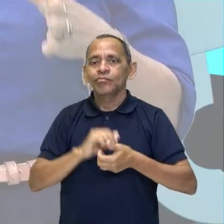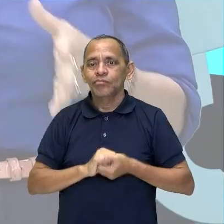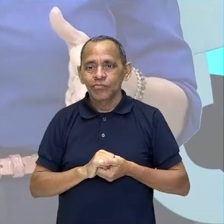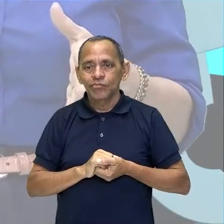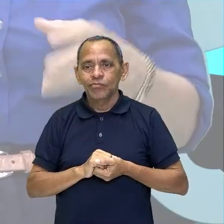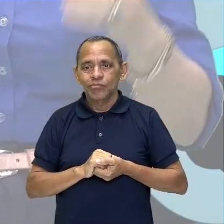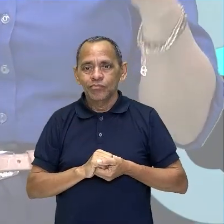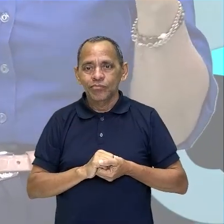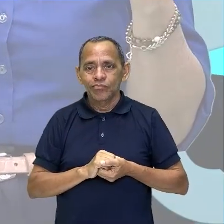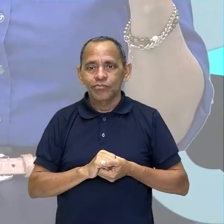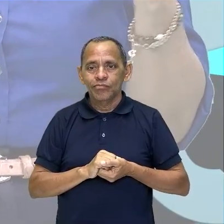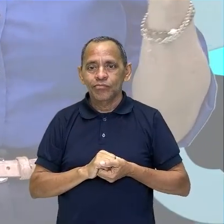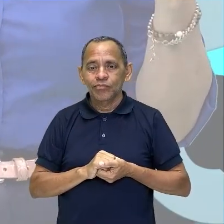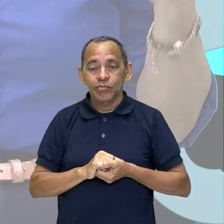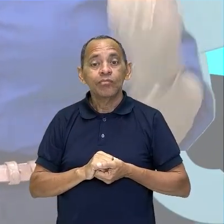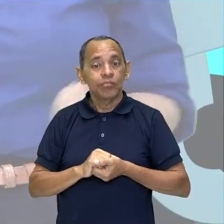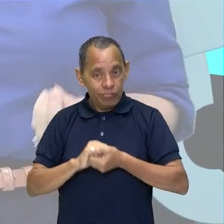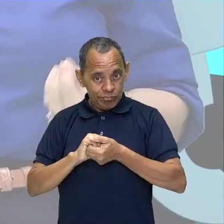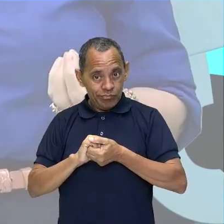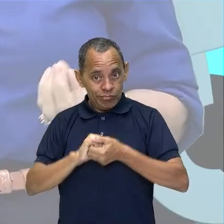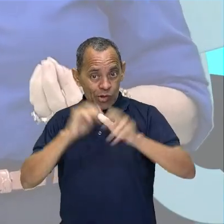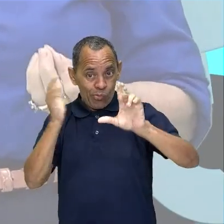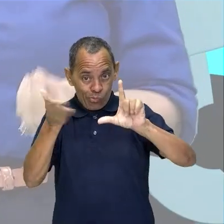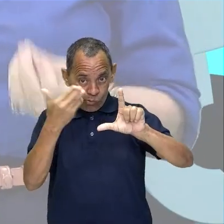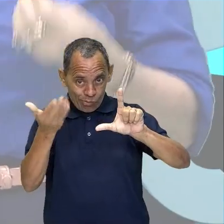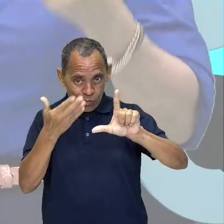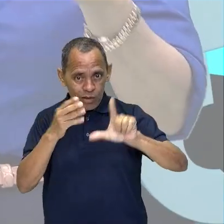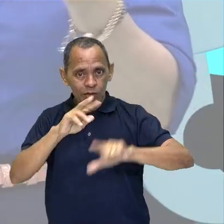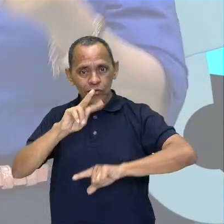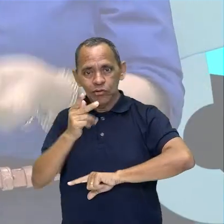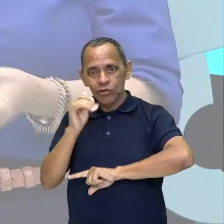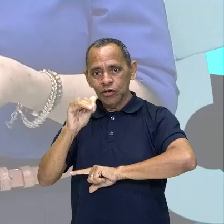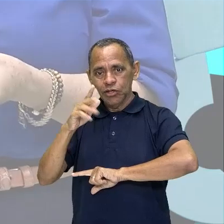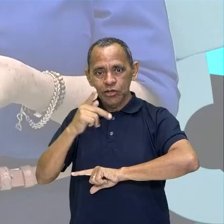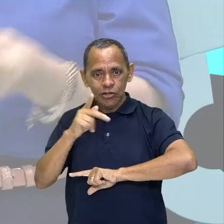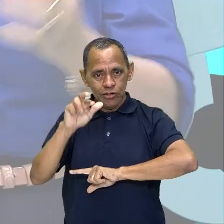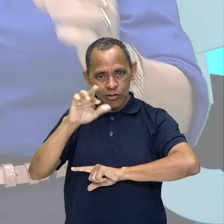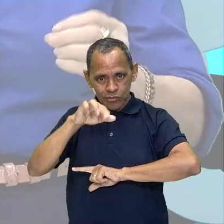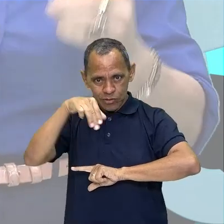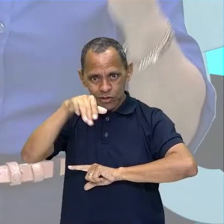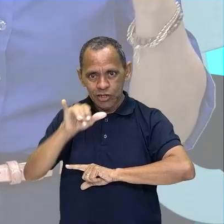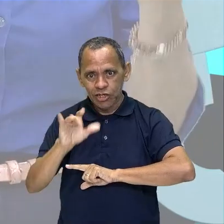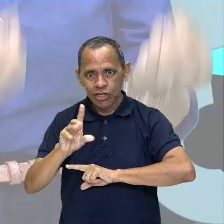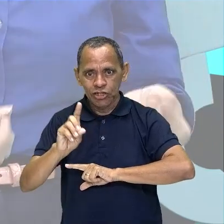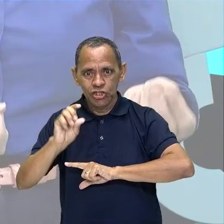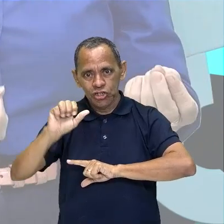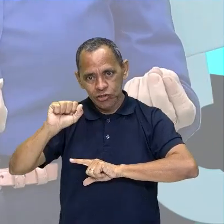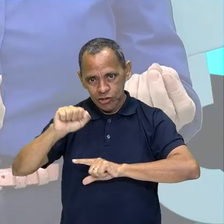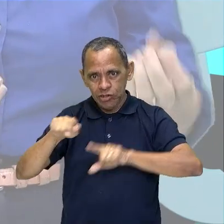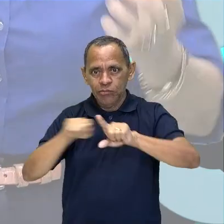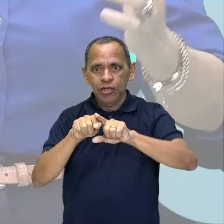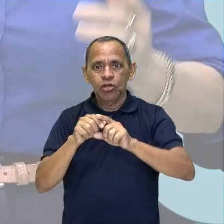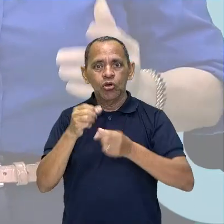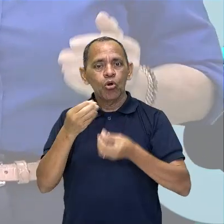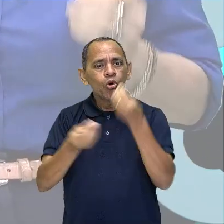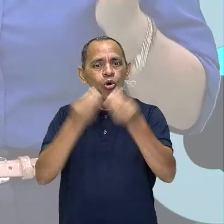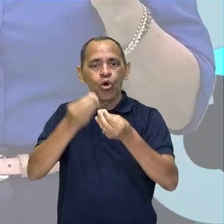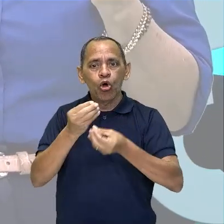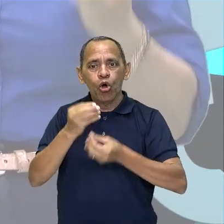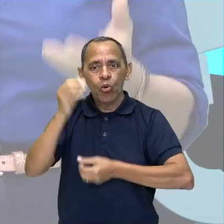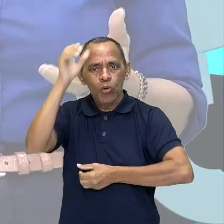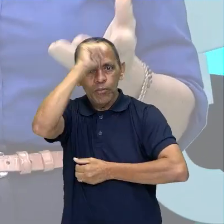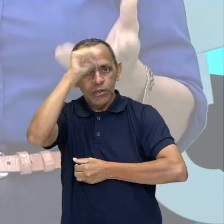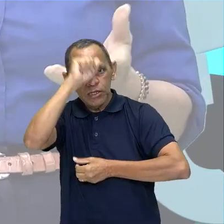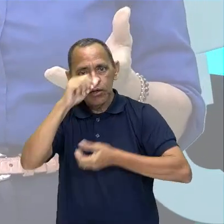A hipermídia transformou a forma como nós aprendemos, como nós nos comunicamos e como